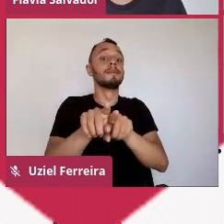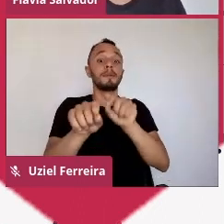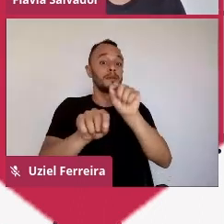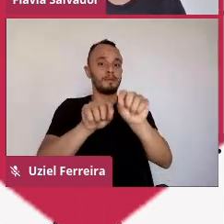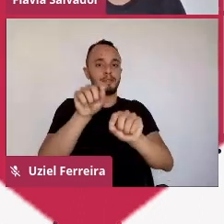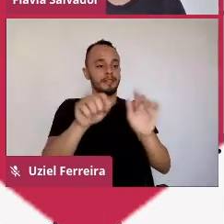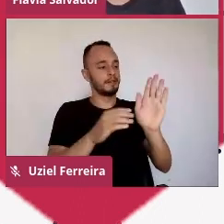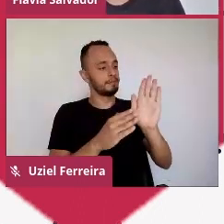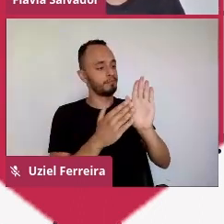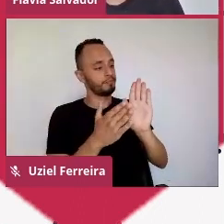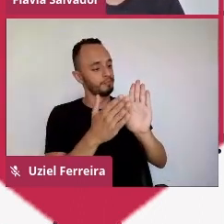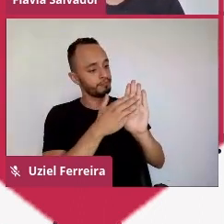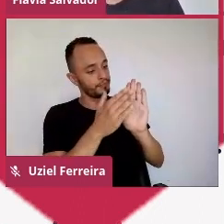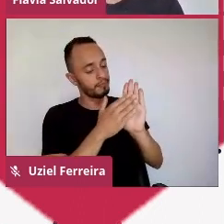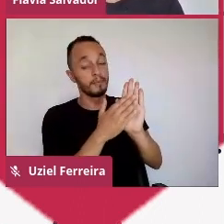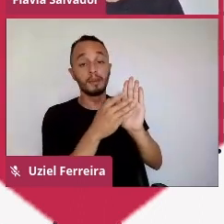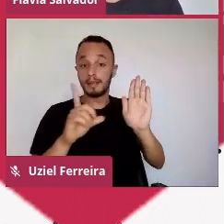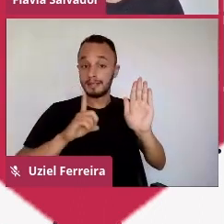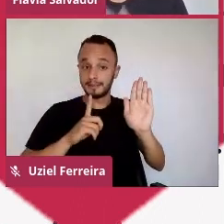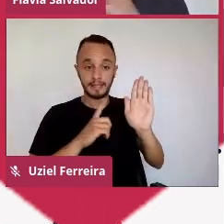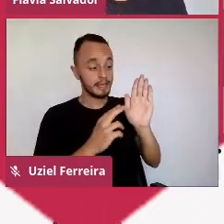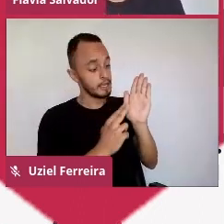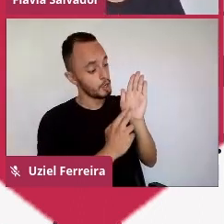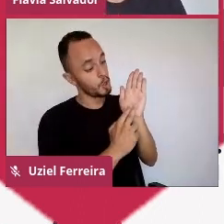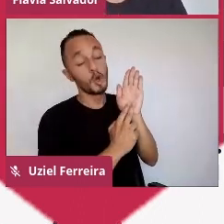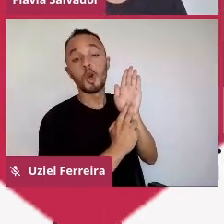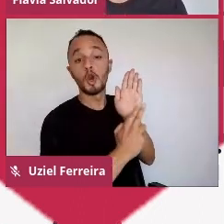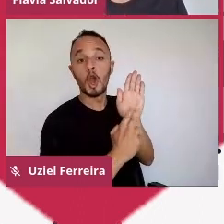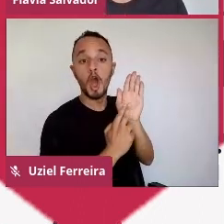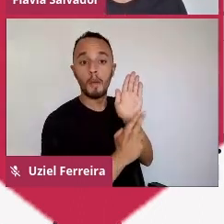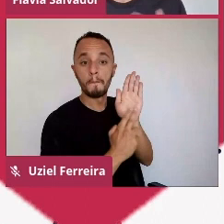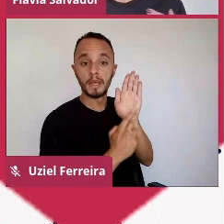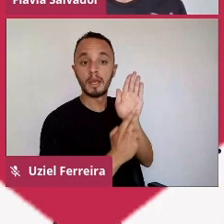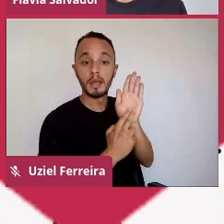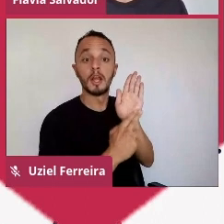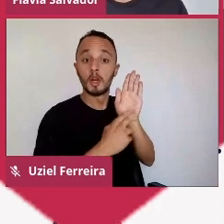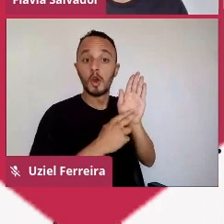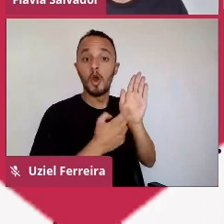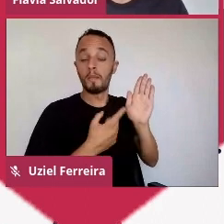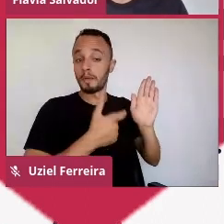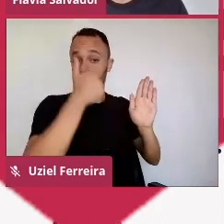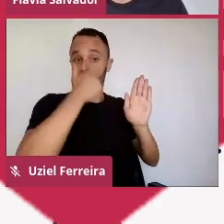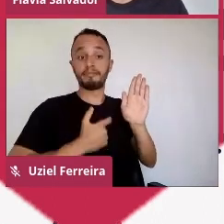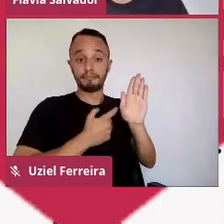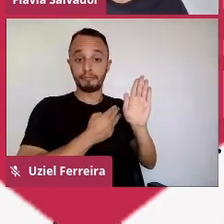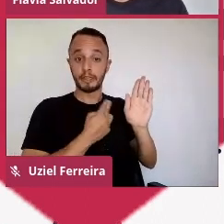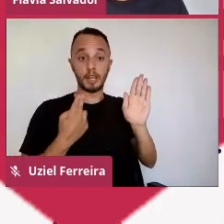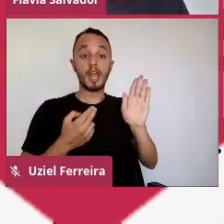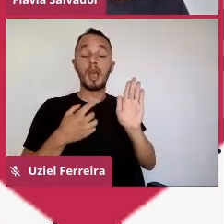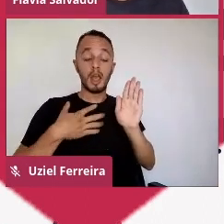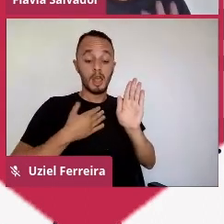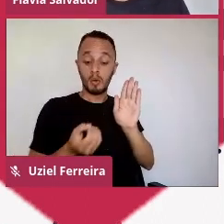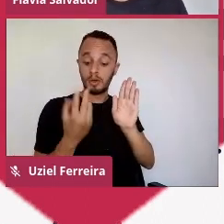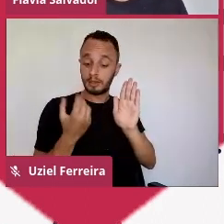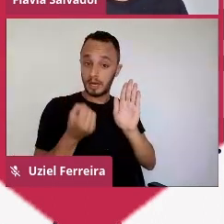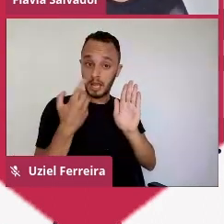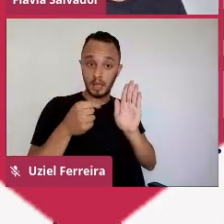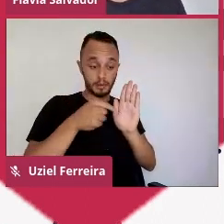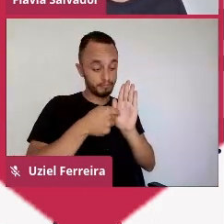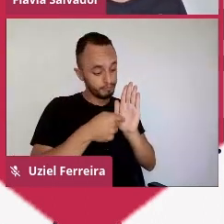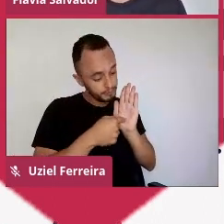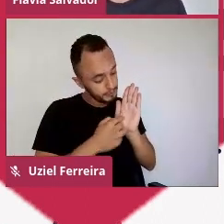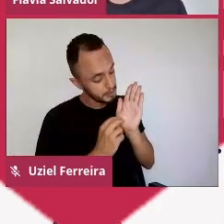o atestado de originalidade dela. E como eu falei, né, a gravura, ela passa por